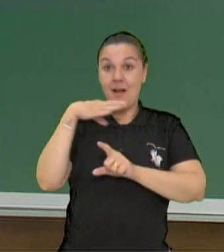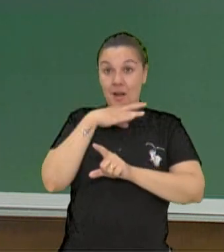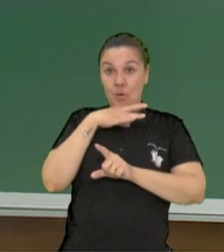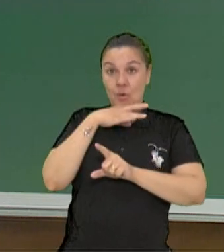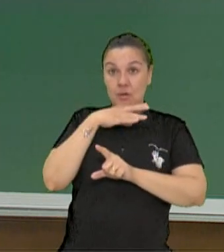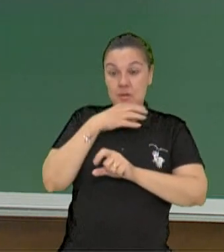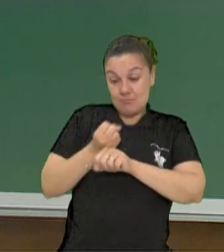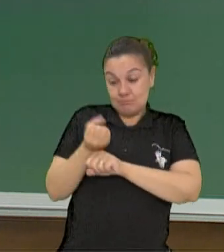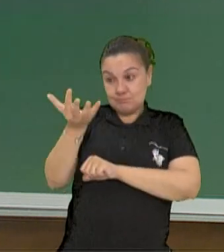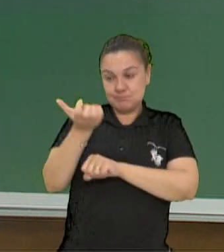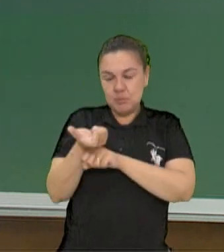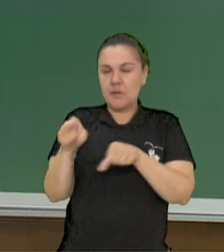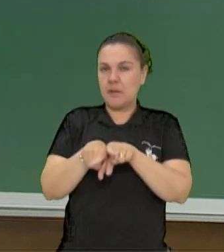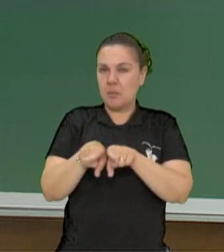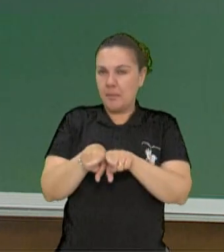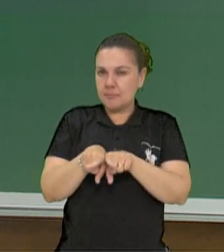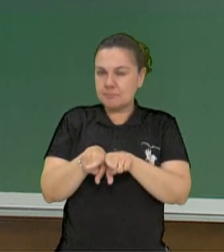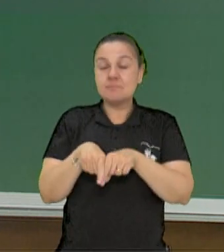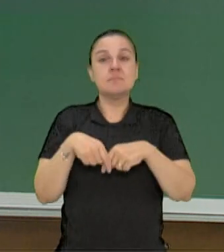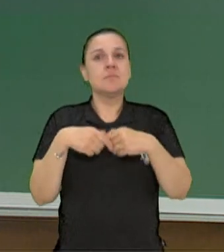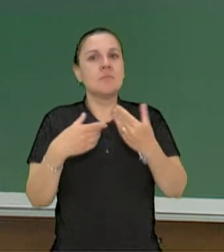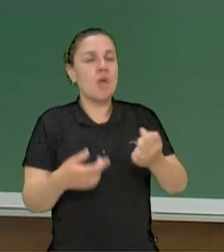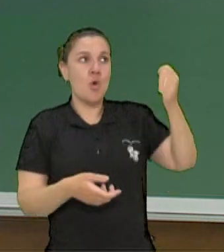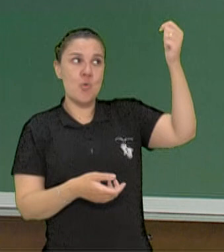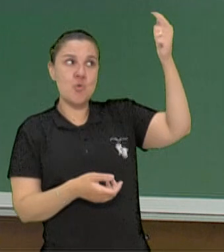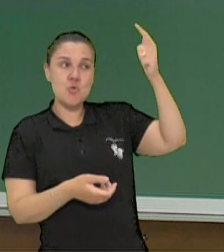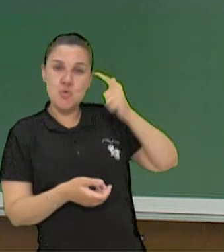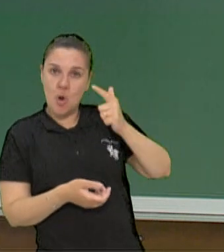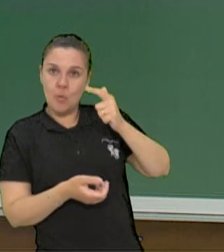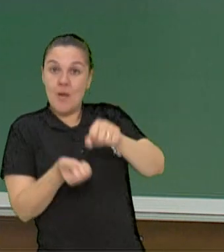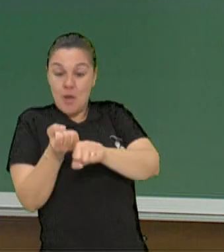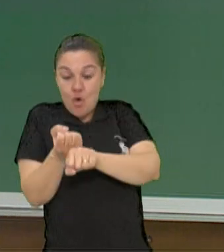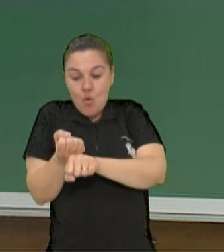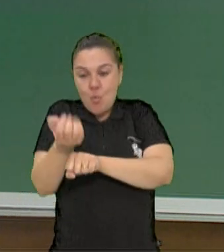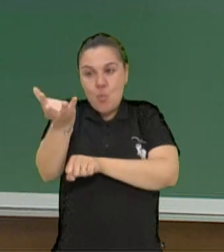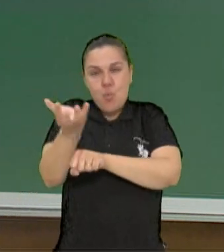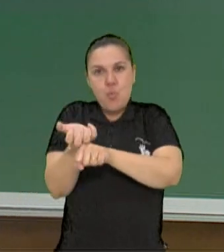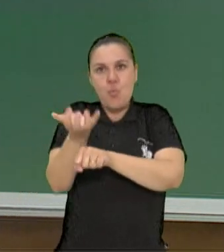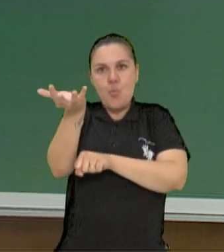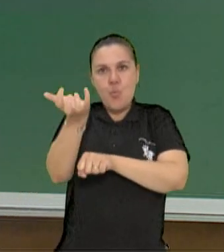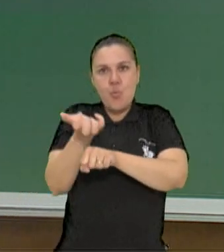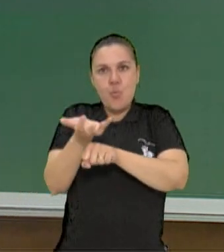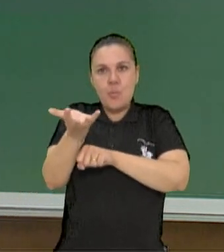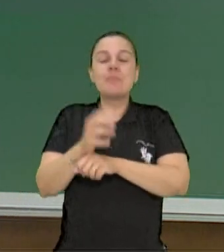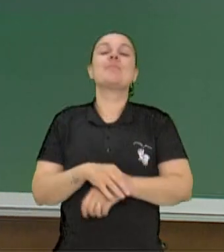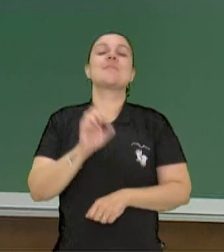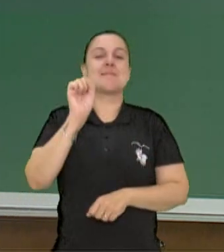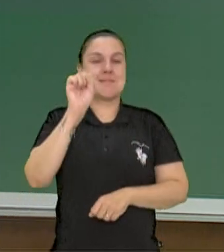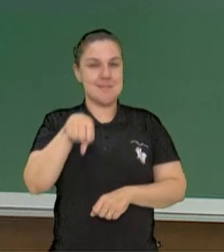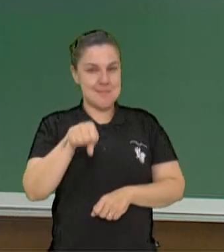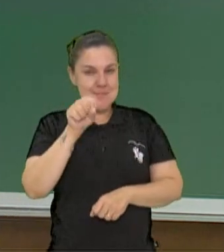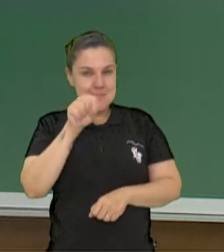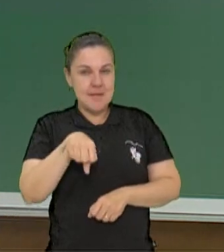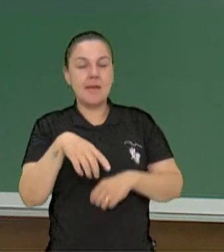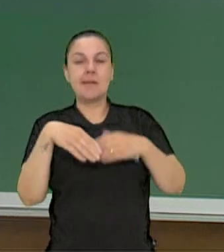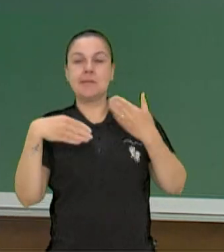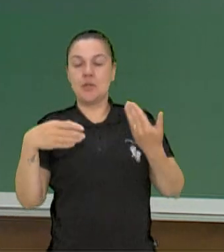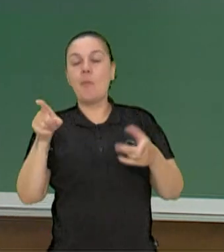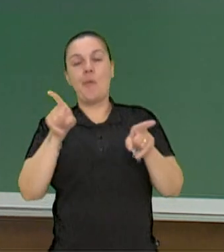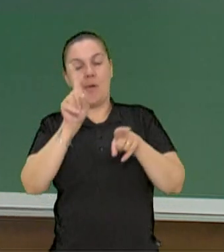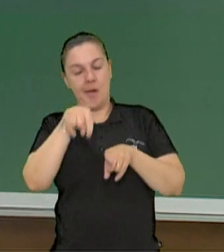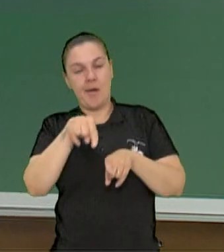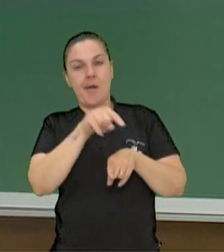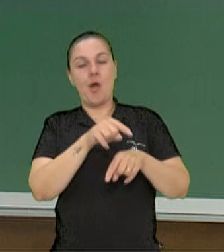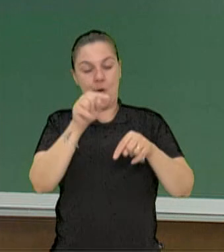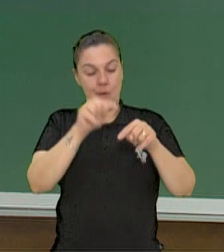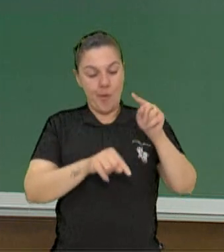o Sol? O Sol, lembre-se, o Sol ele emite muito bem radiação. Então, sim, o Sol pode ser